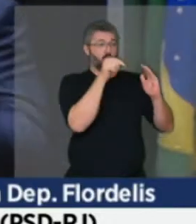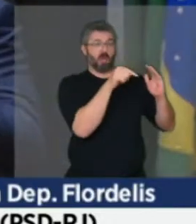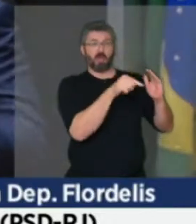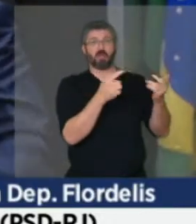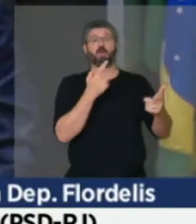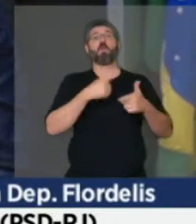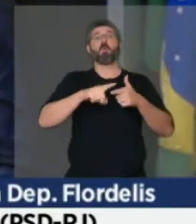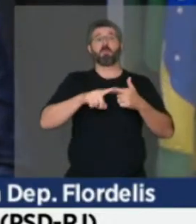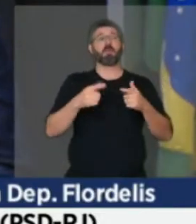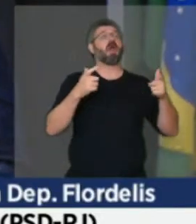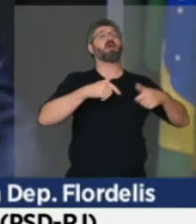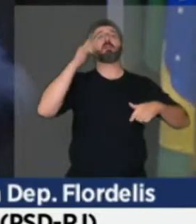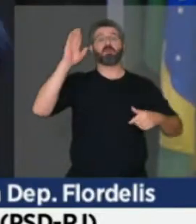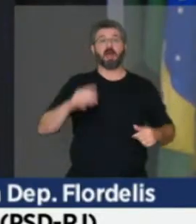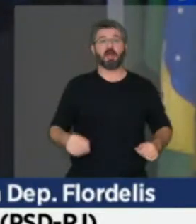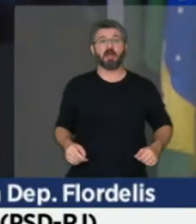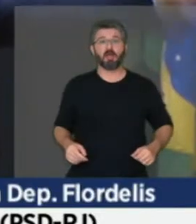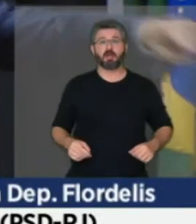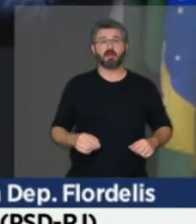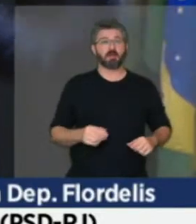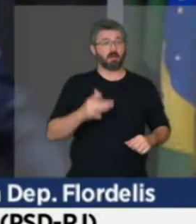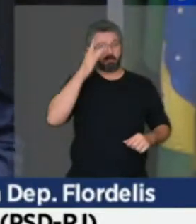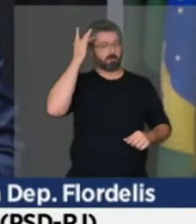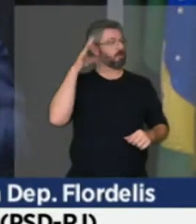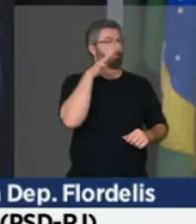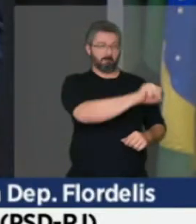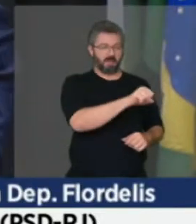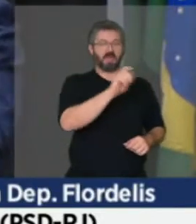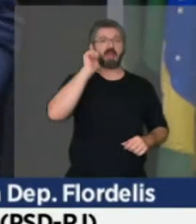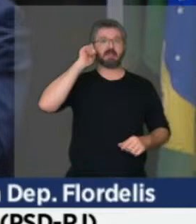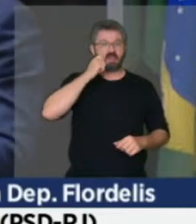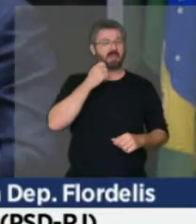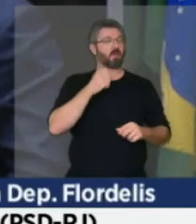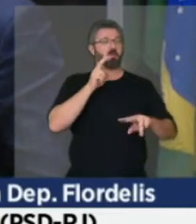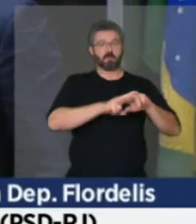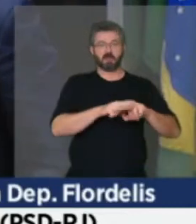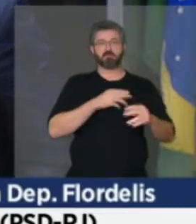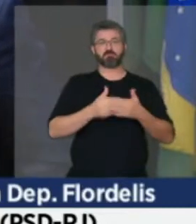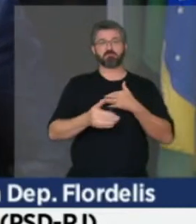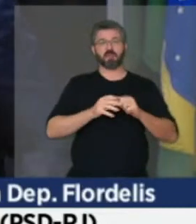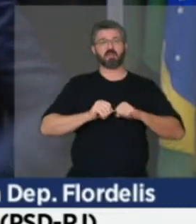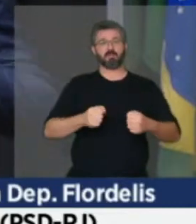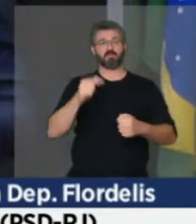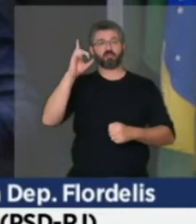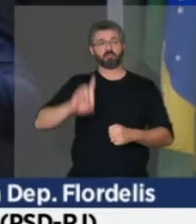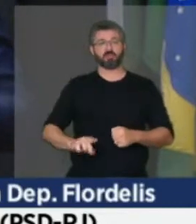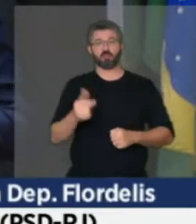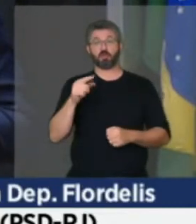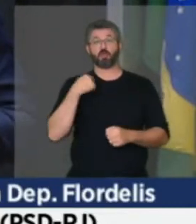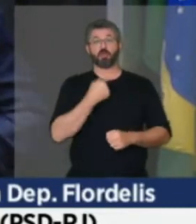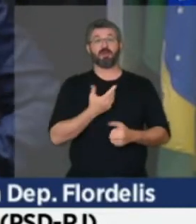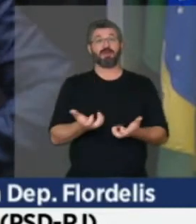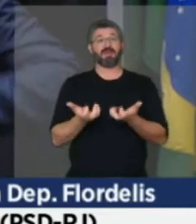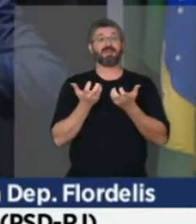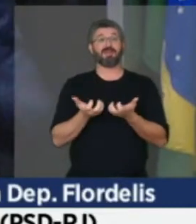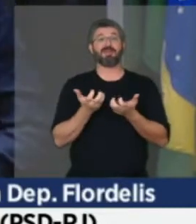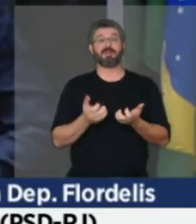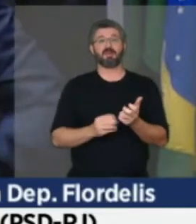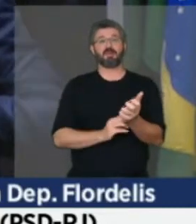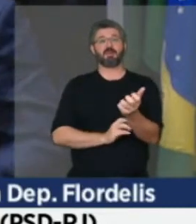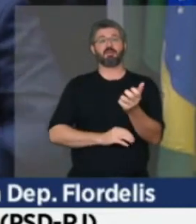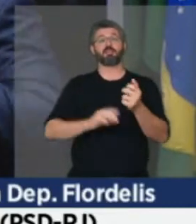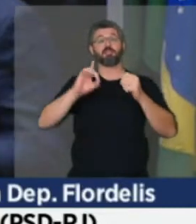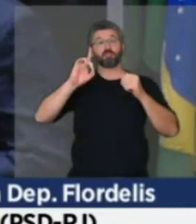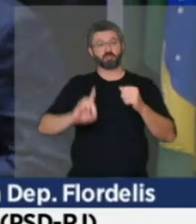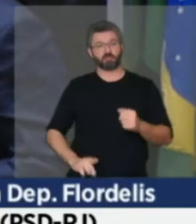vai estar aonde? Este negro é levado, preso e não tem sequer direito à defesa. O que nós queremos é direito